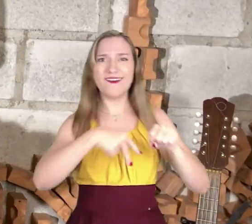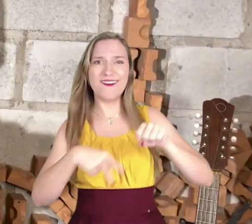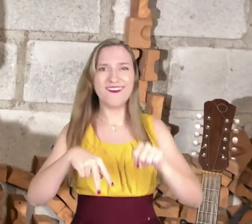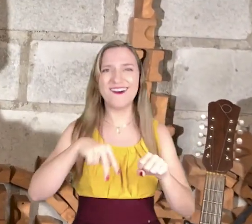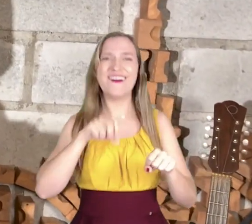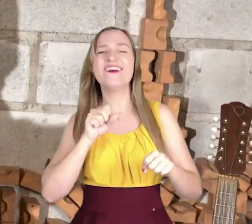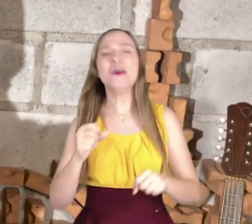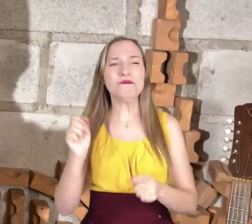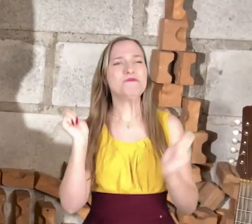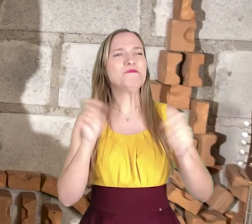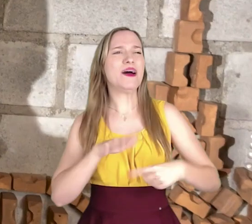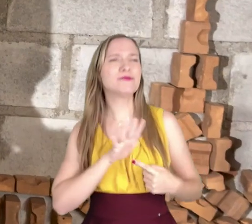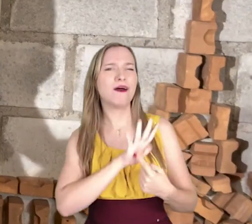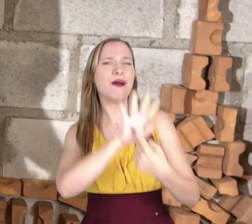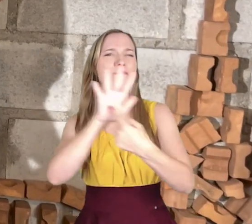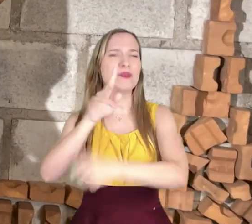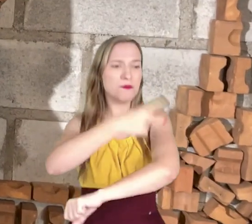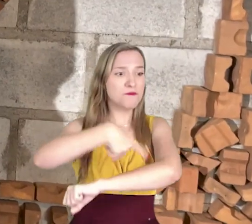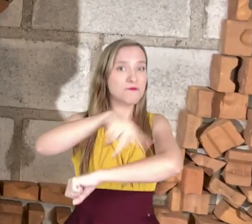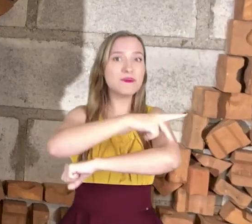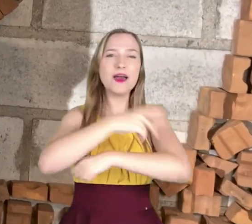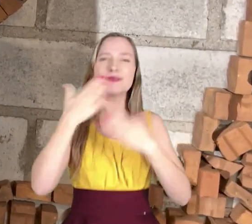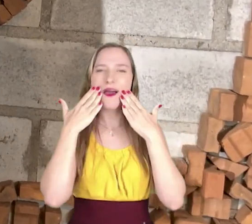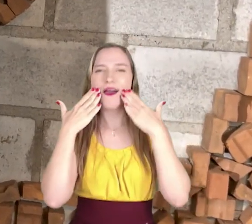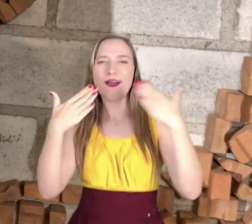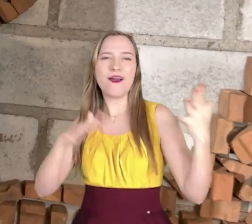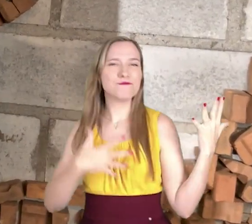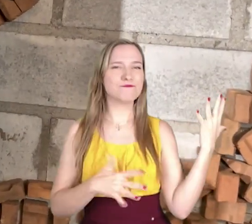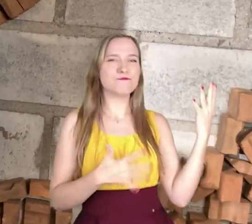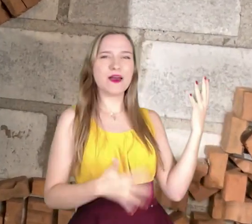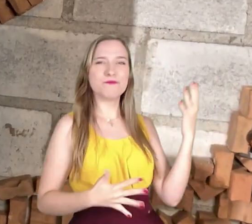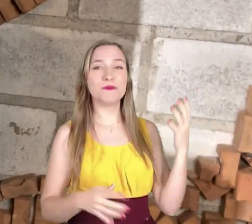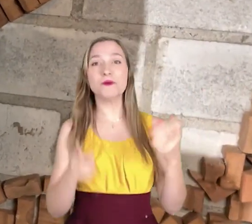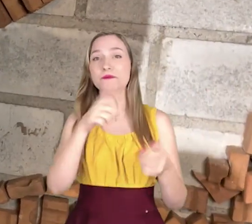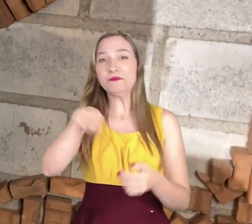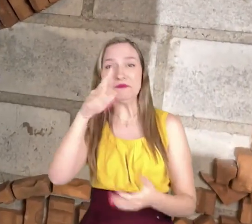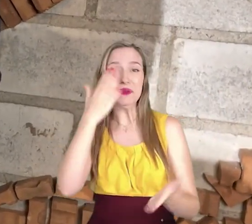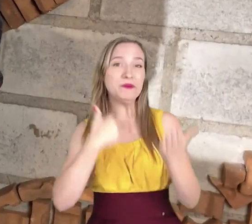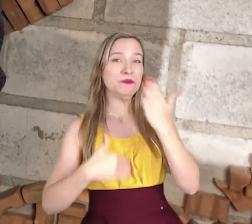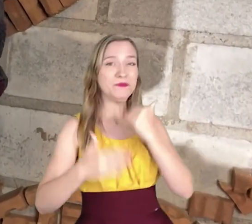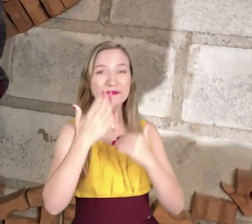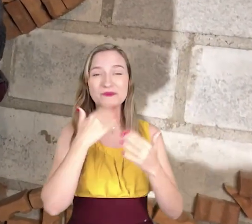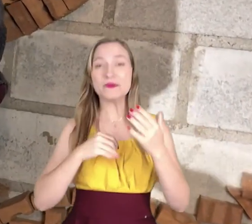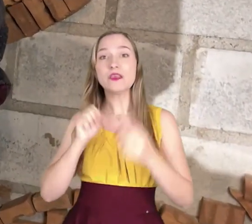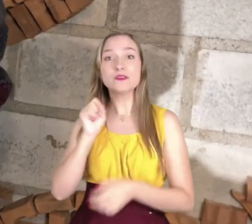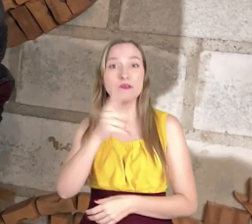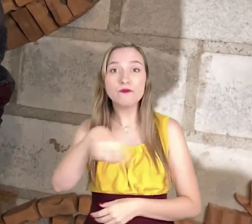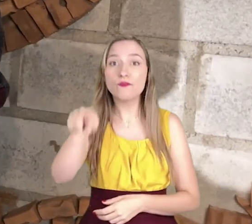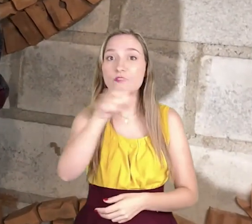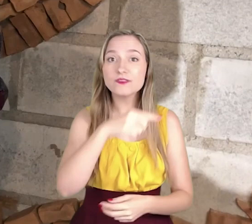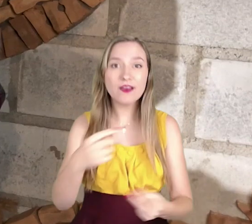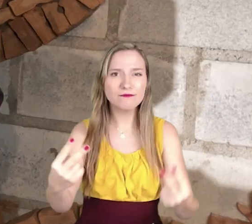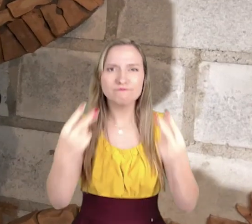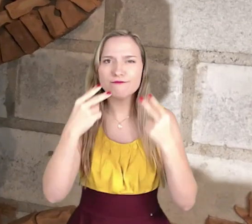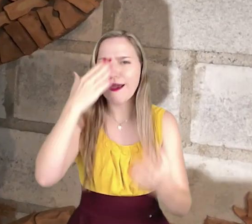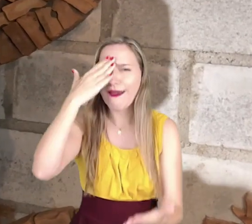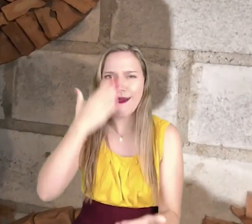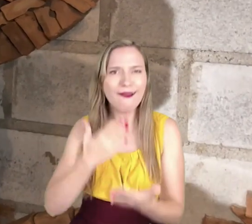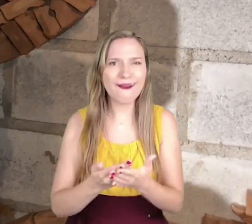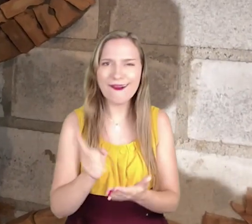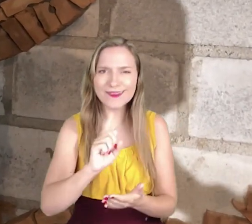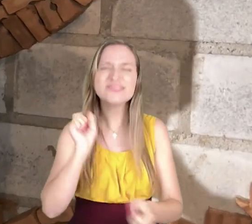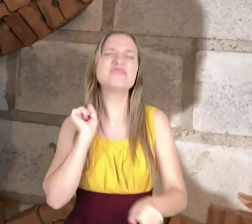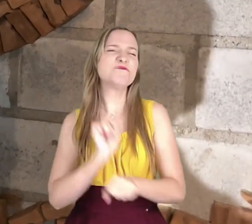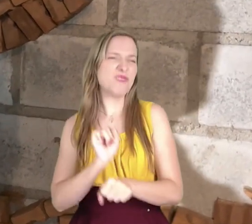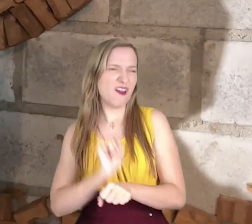nessa praça, te alimentando o bucho. E se você não pode crer, espere um pouco